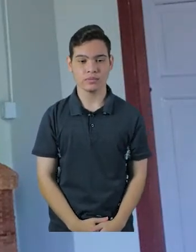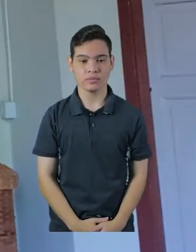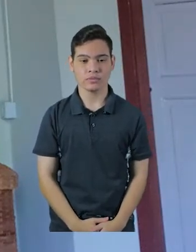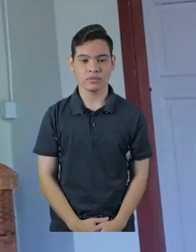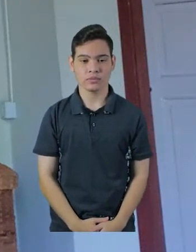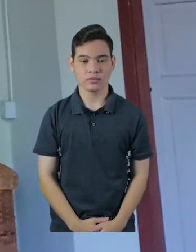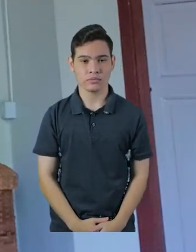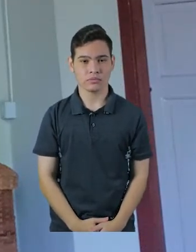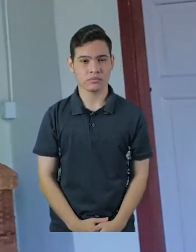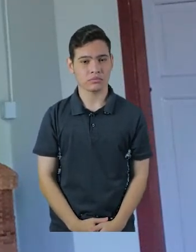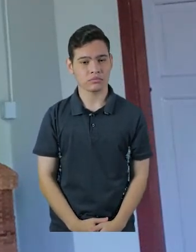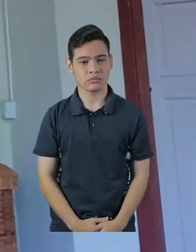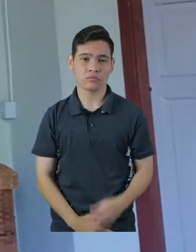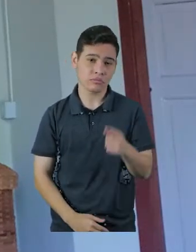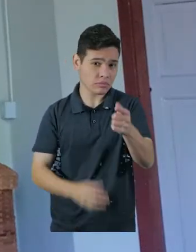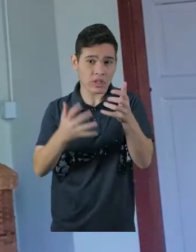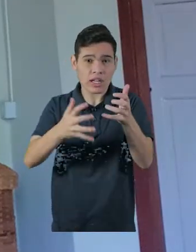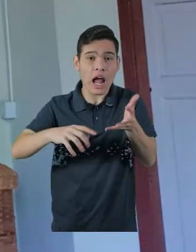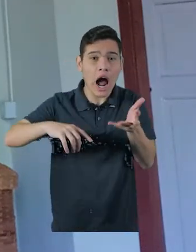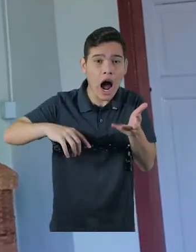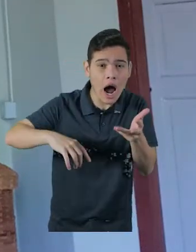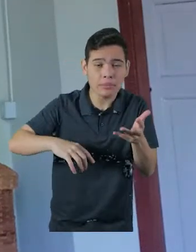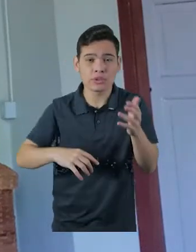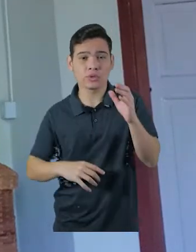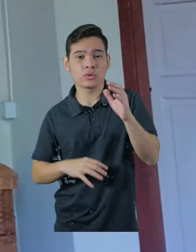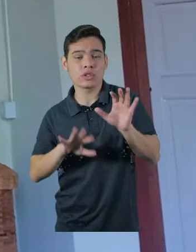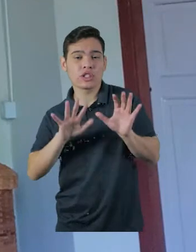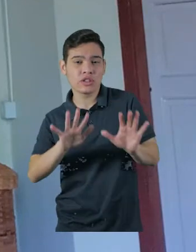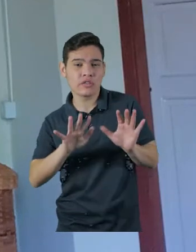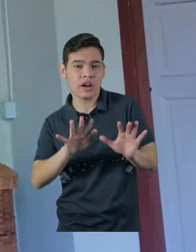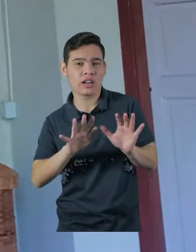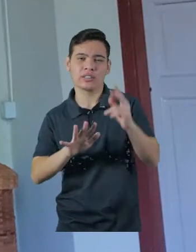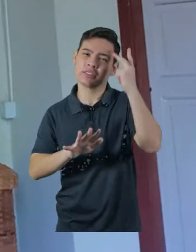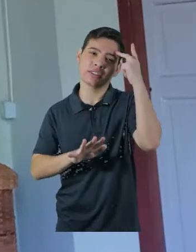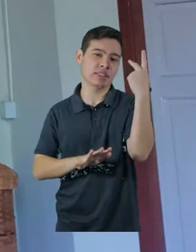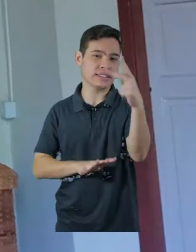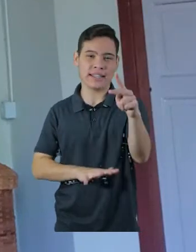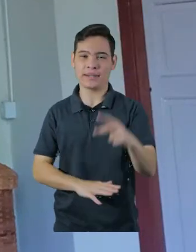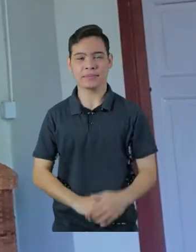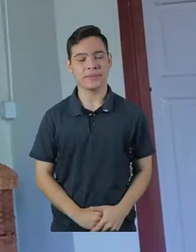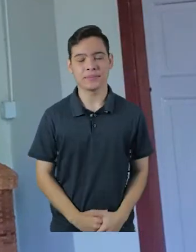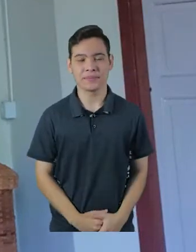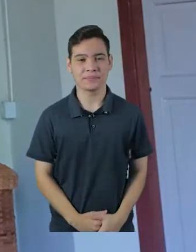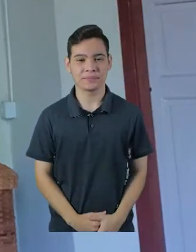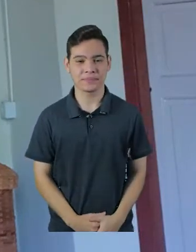né, de fazer uma amplitude menor ou bem amplo,